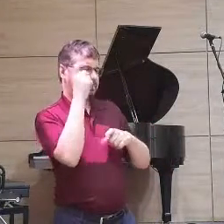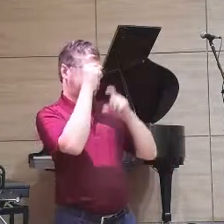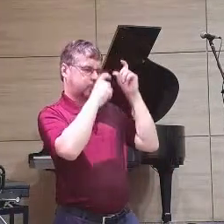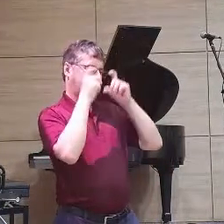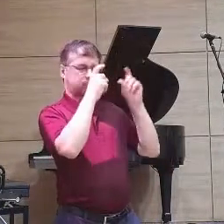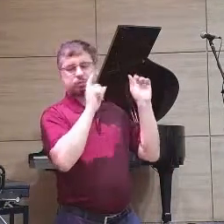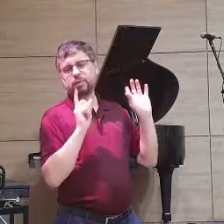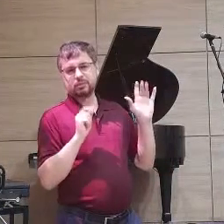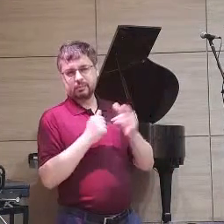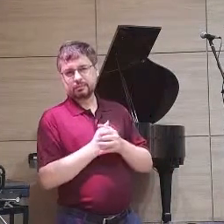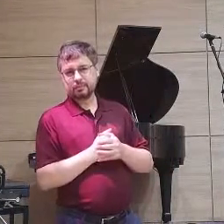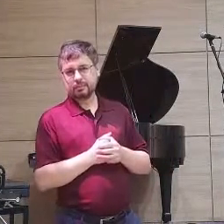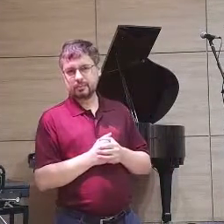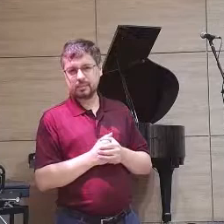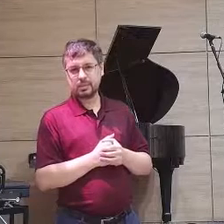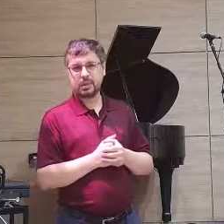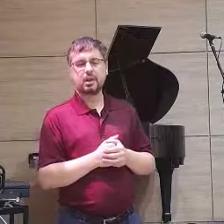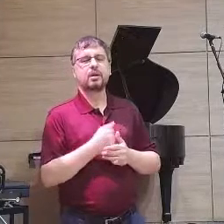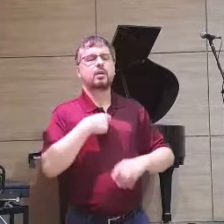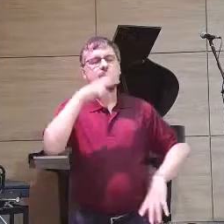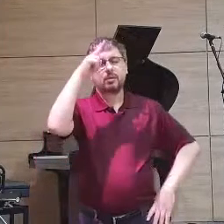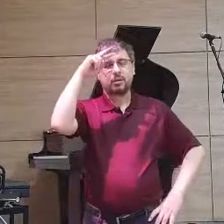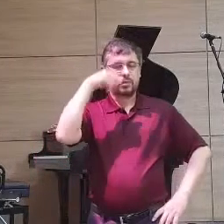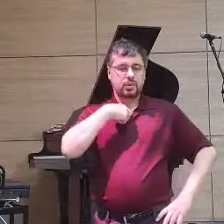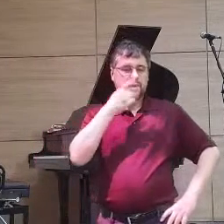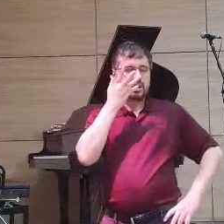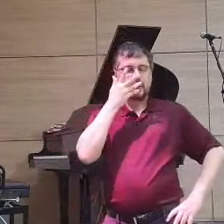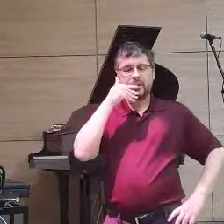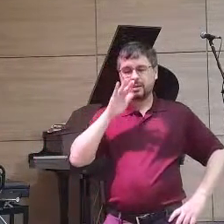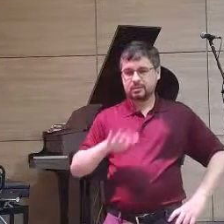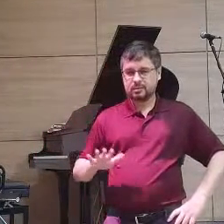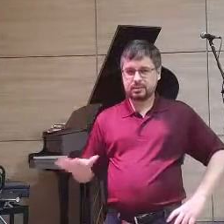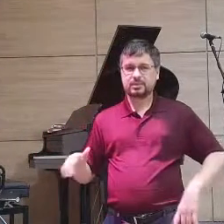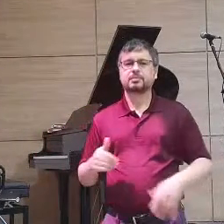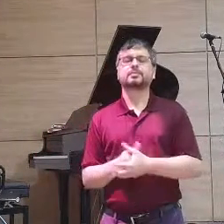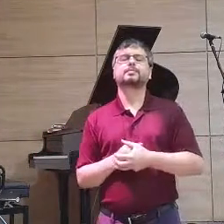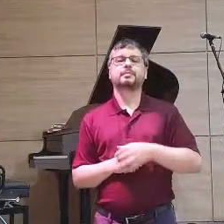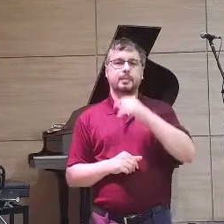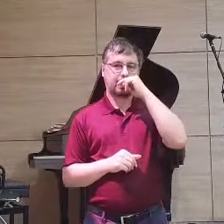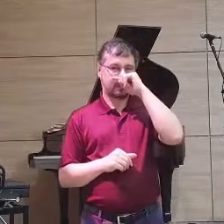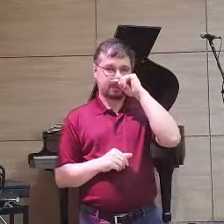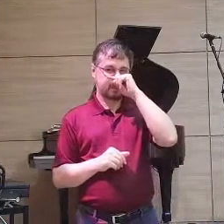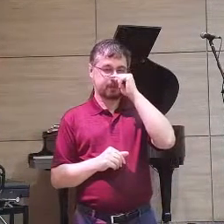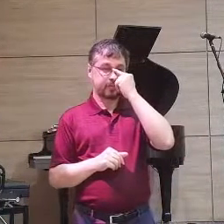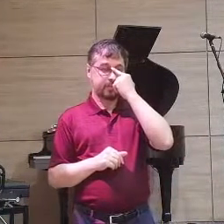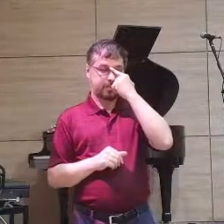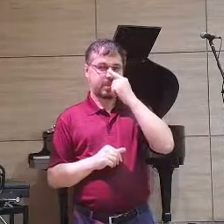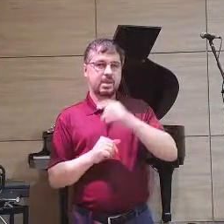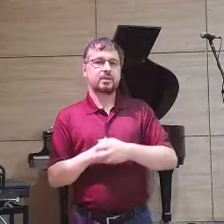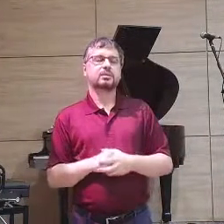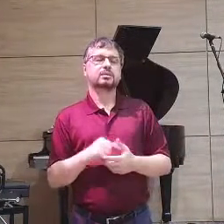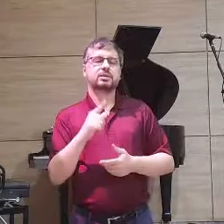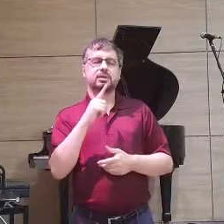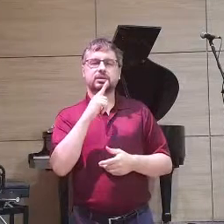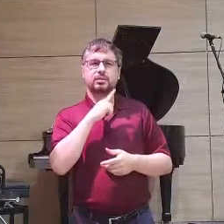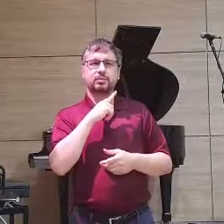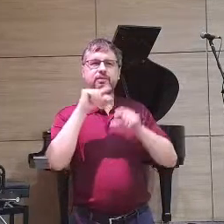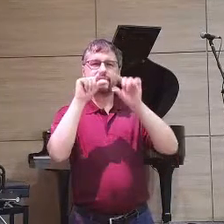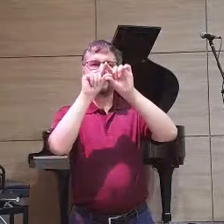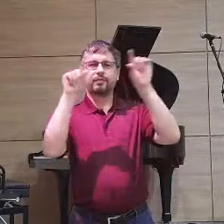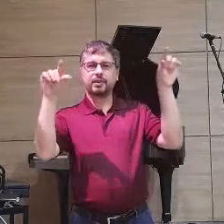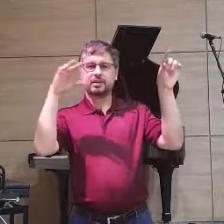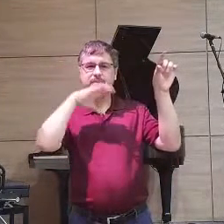eu lembrar a criança só a parede aquilo era criança talvez alguns se lembram dessa história tinha uma frase que diz assim